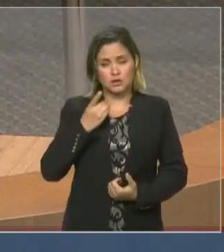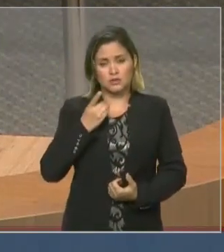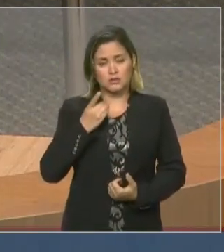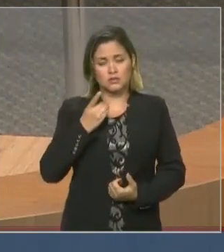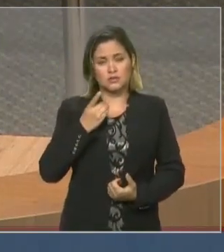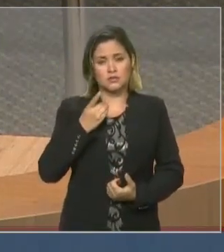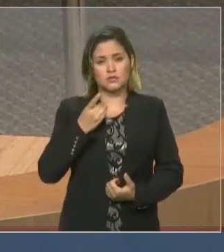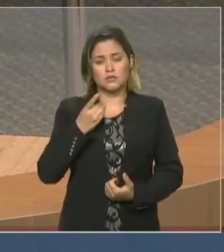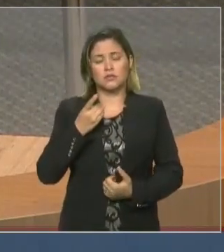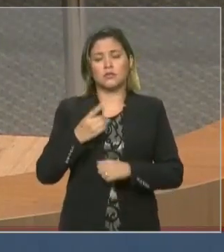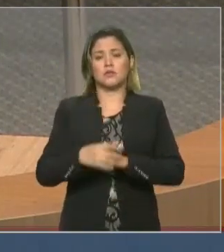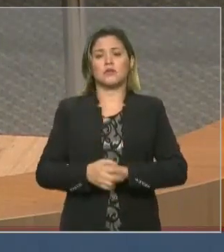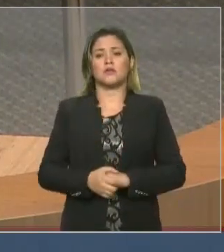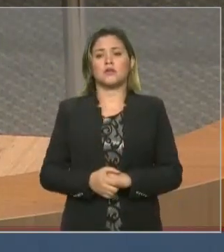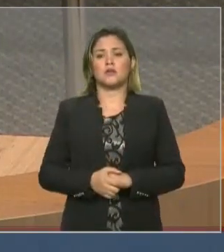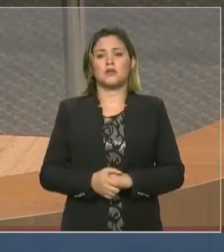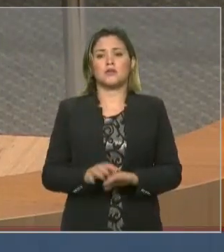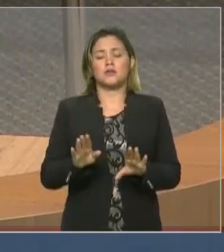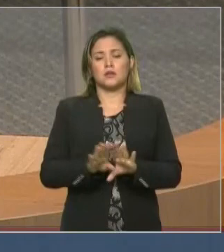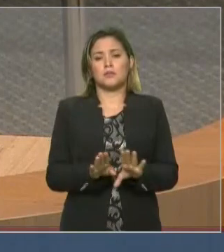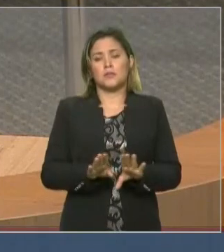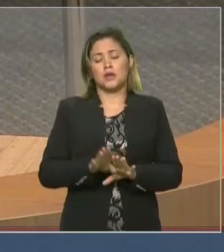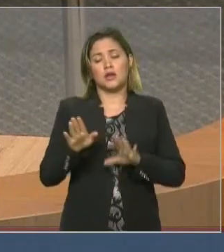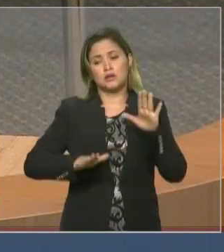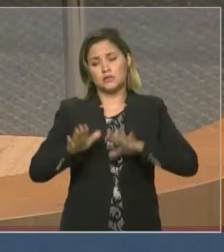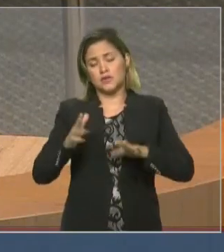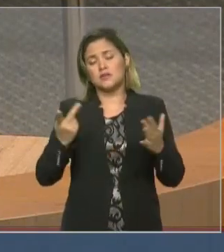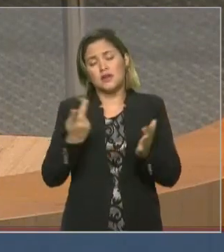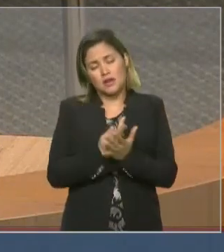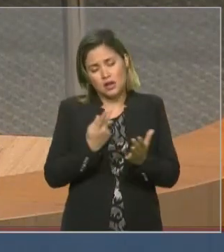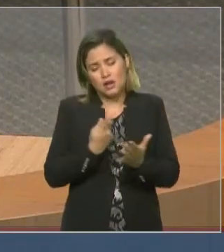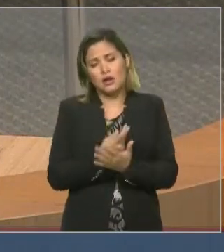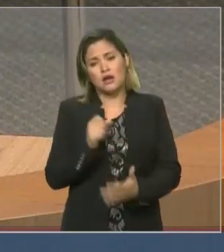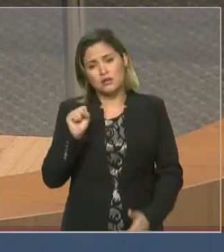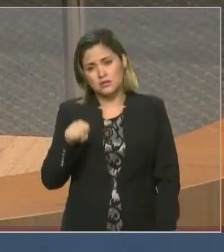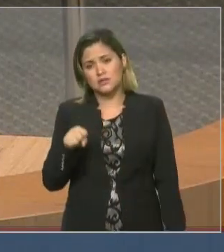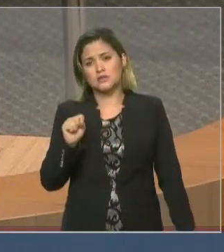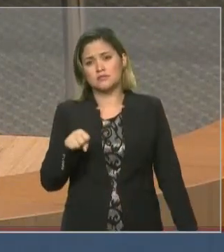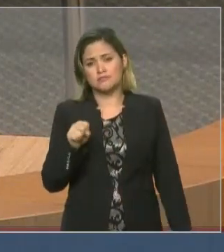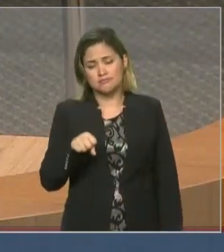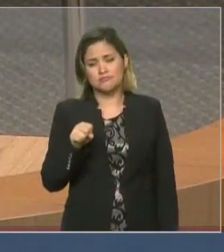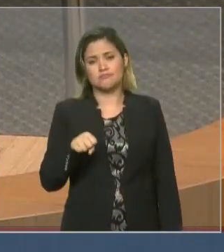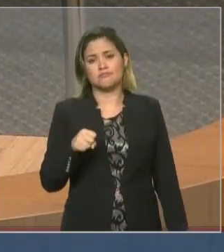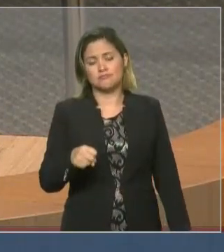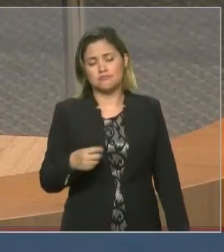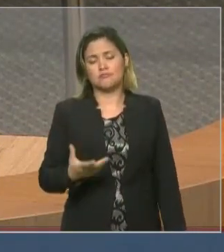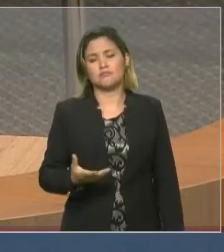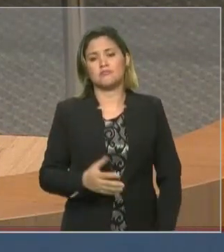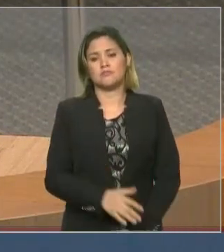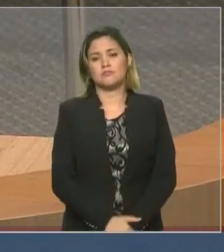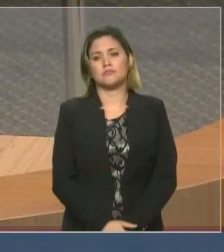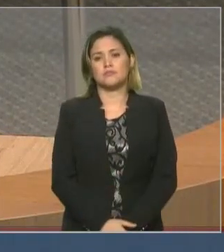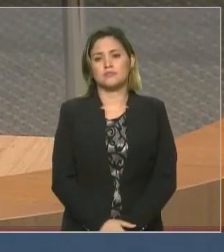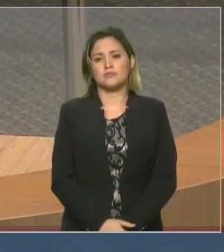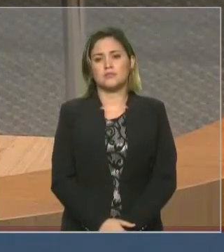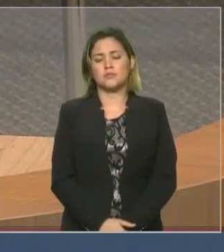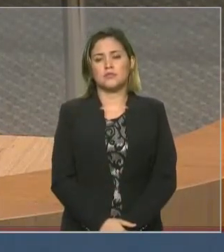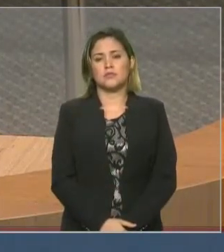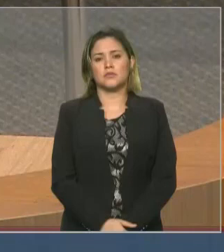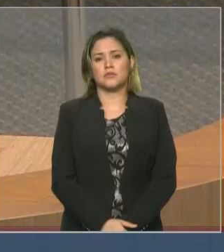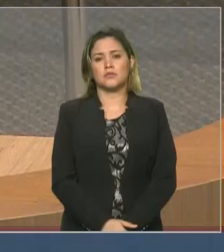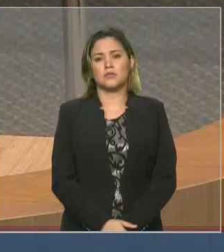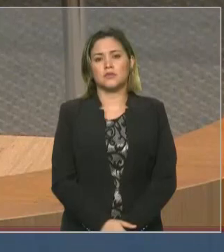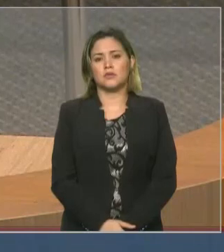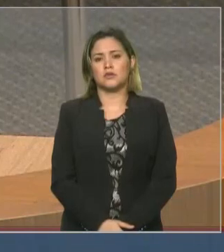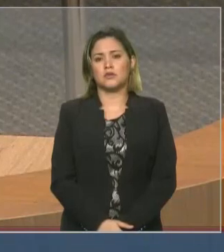carta, também, às vezes, cometemos erros crassos, imperdoáveis. Às vezes, voltamos até contra a nossa